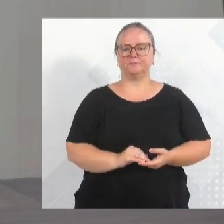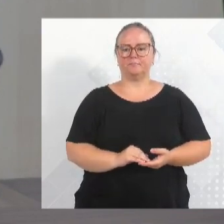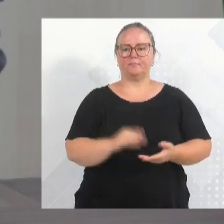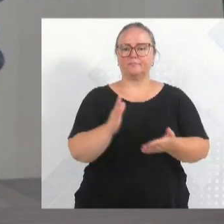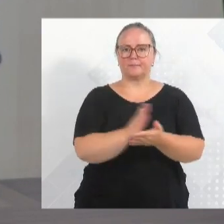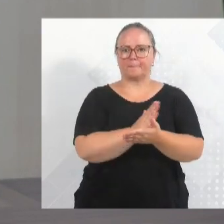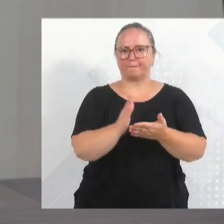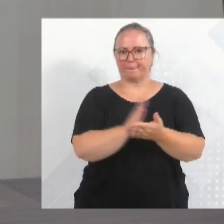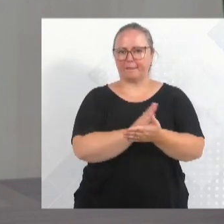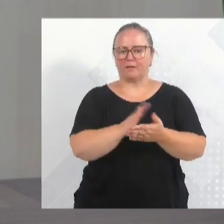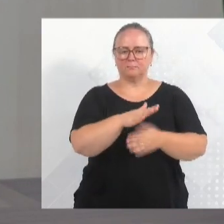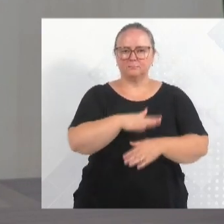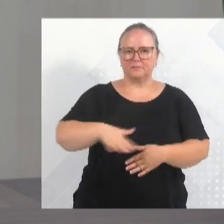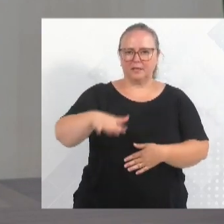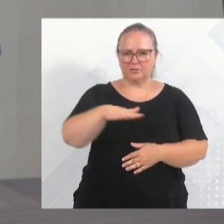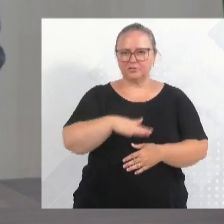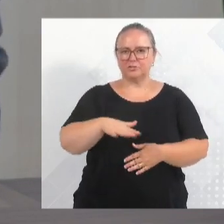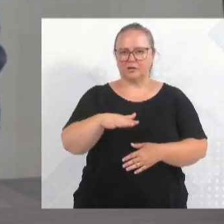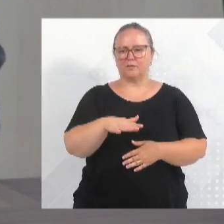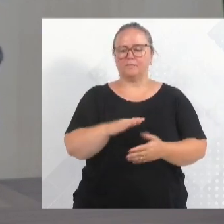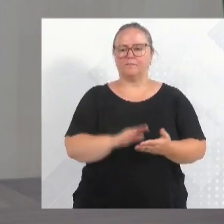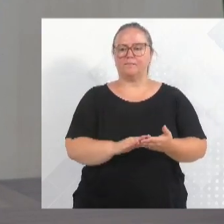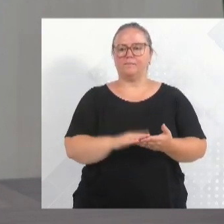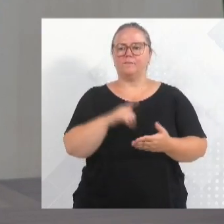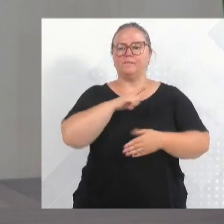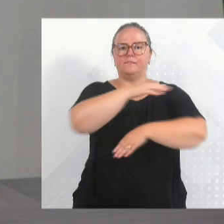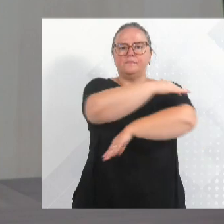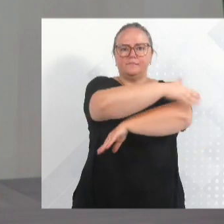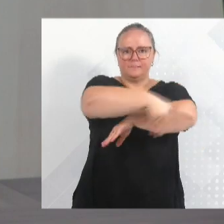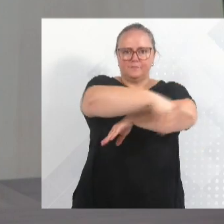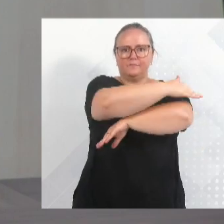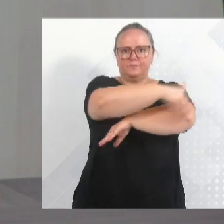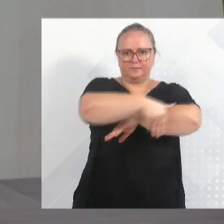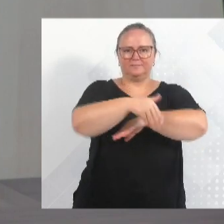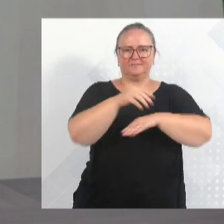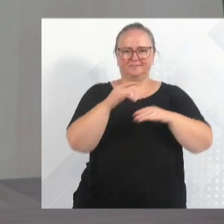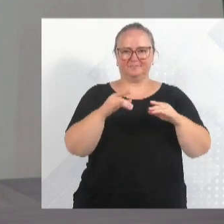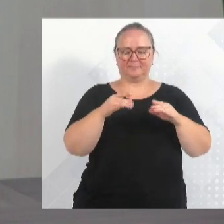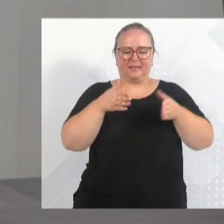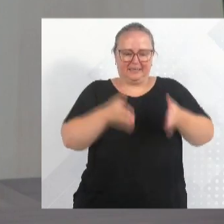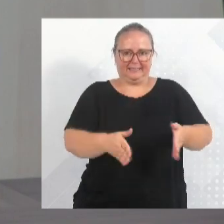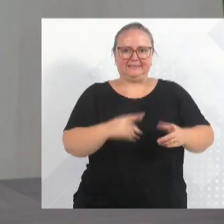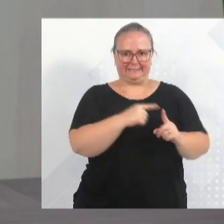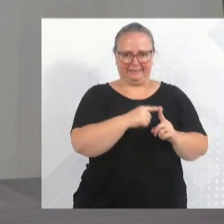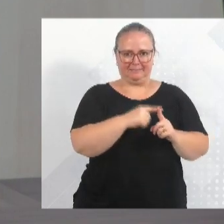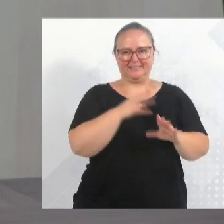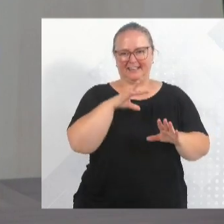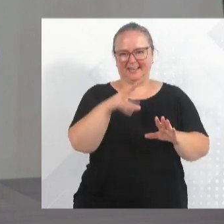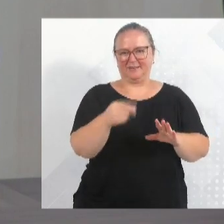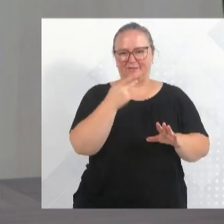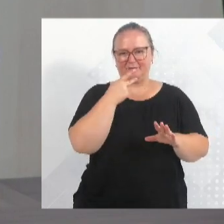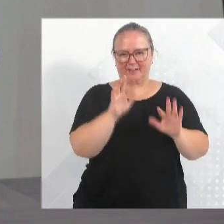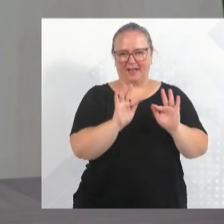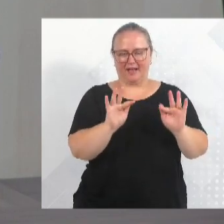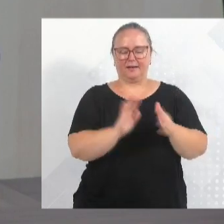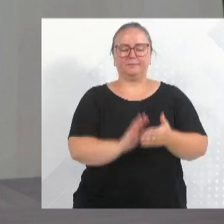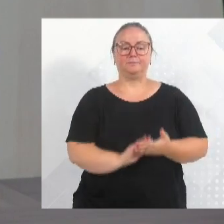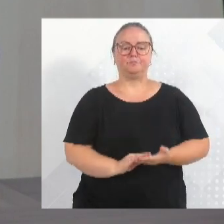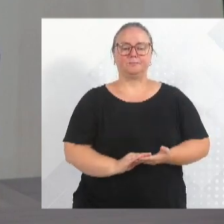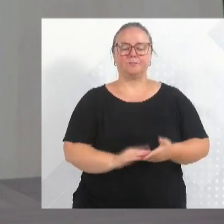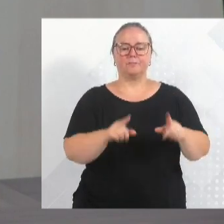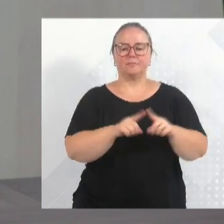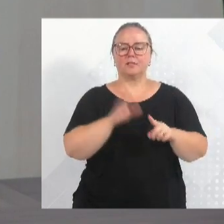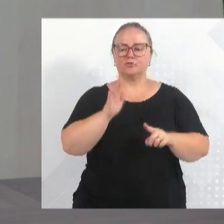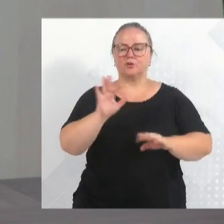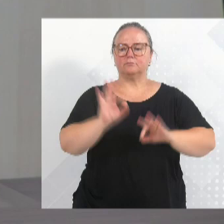lá da região, da curva do cemitério, que a turma fala, E aí, então, isso tudo já foi diagnosticado e está sendo